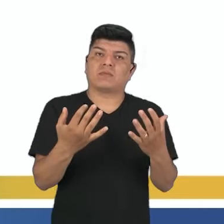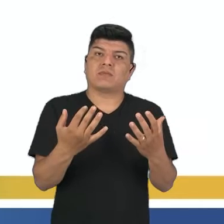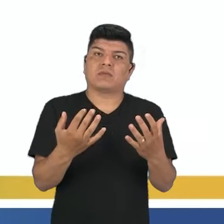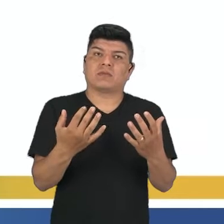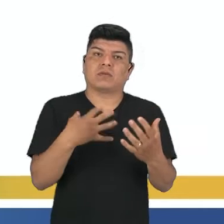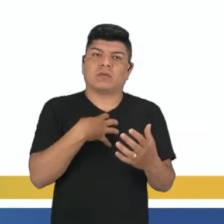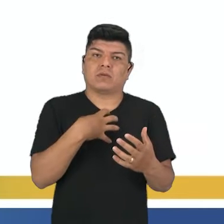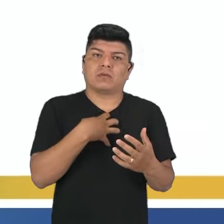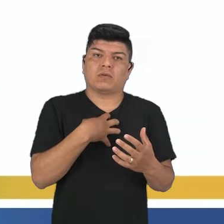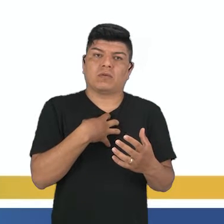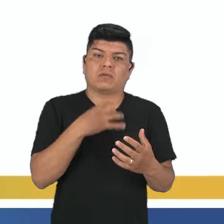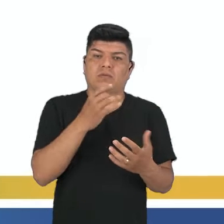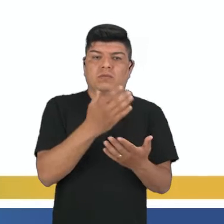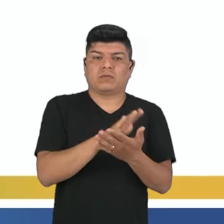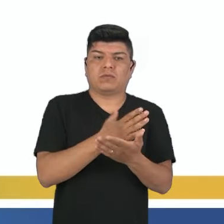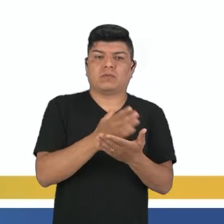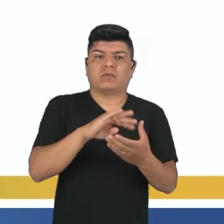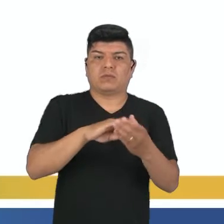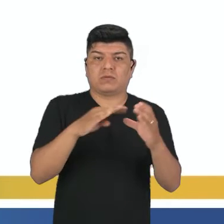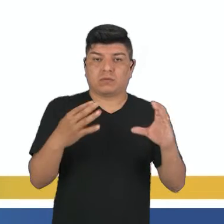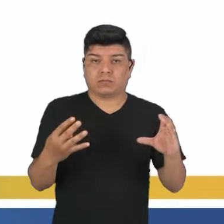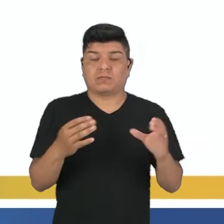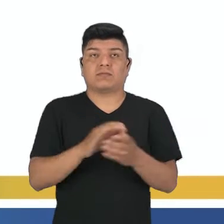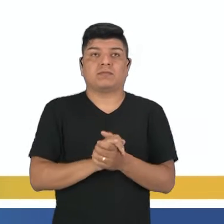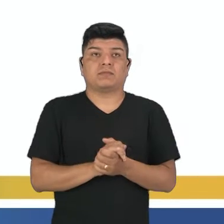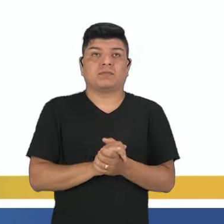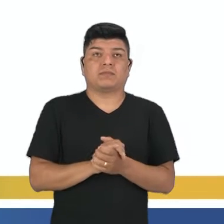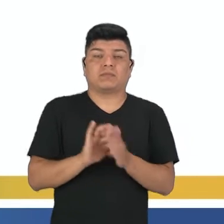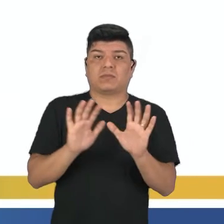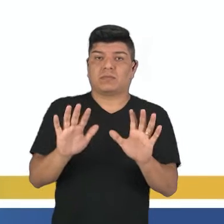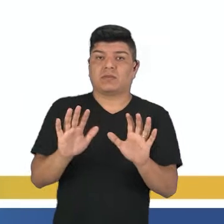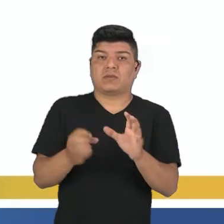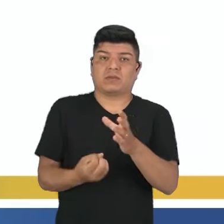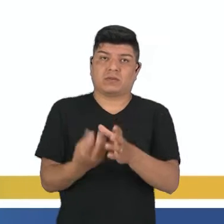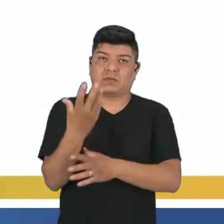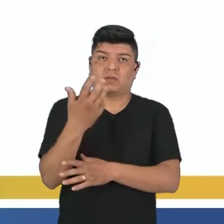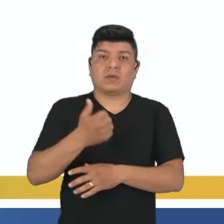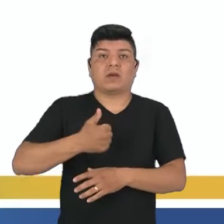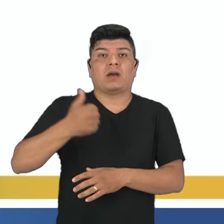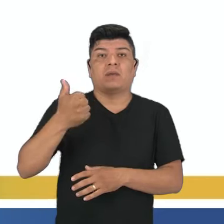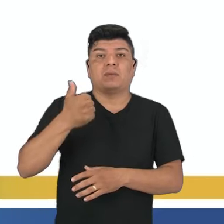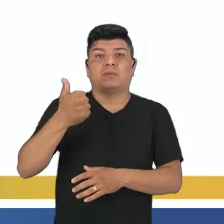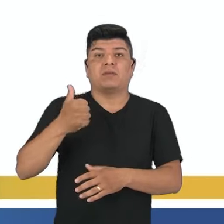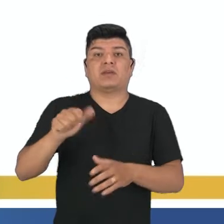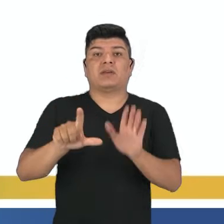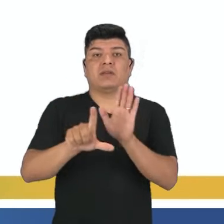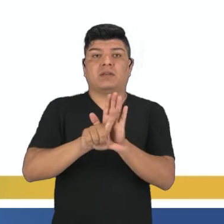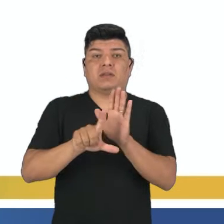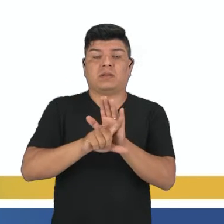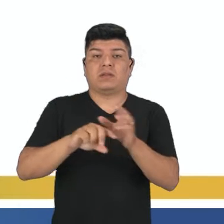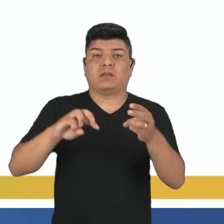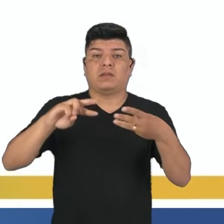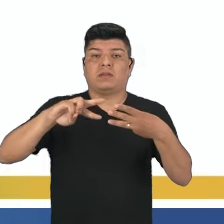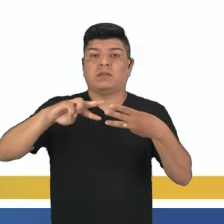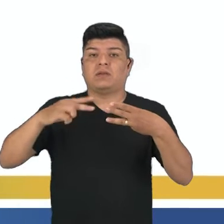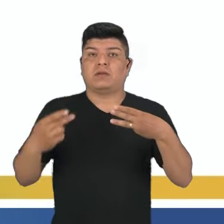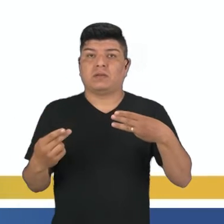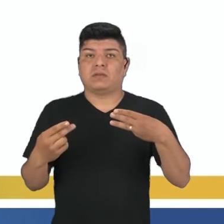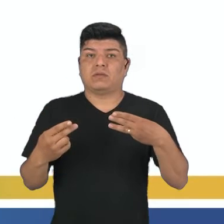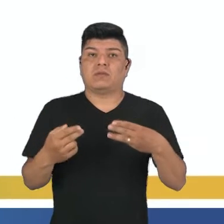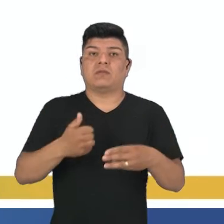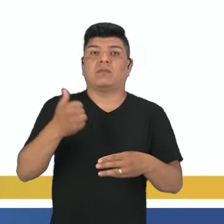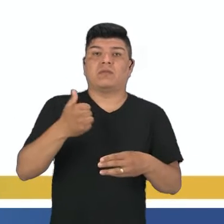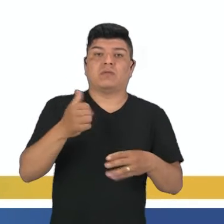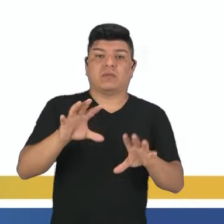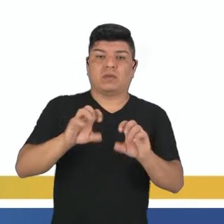o comportamento de algumas características. Com isso, ele criou a primeira lei, que diz que os descendentes recebem um alelo